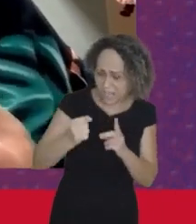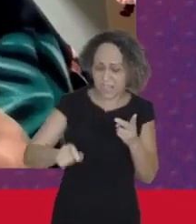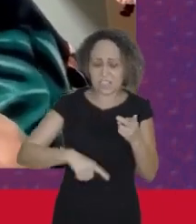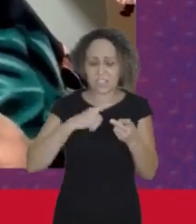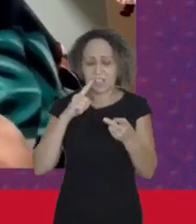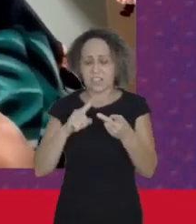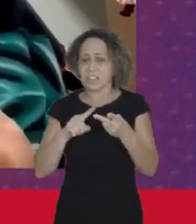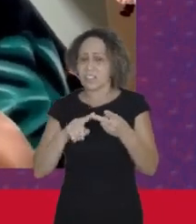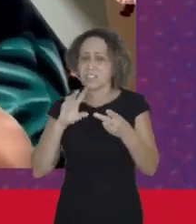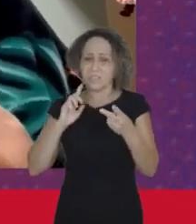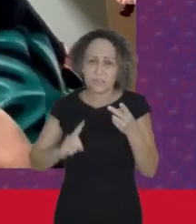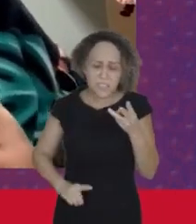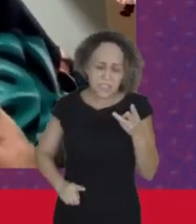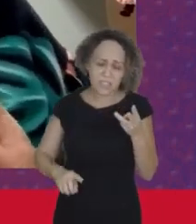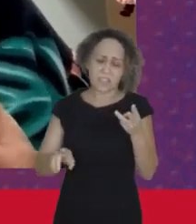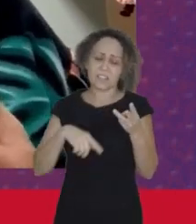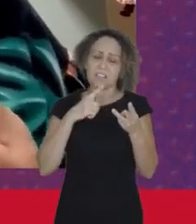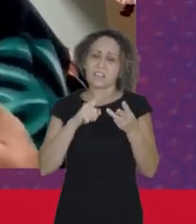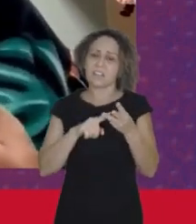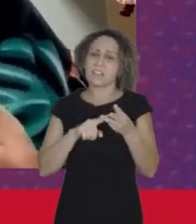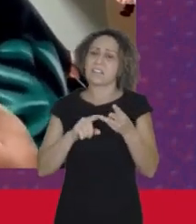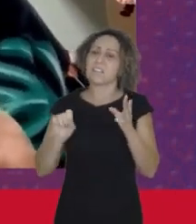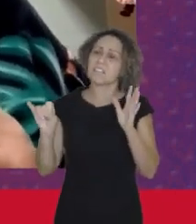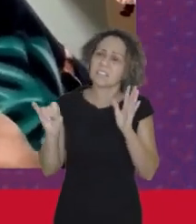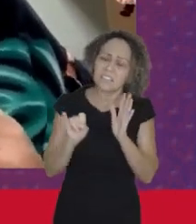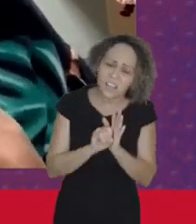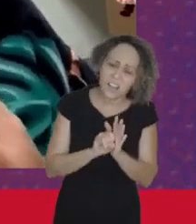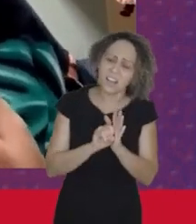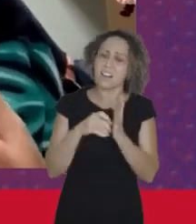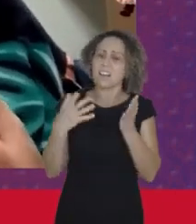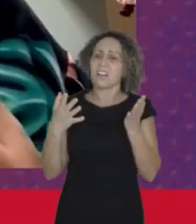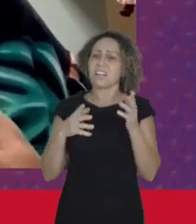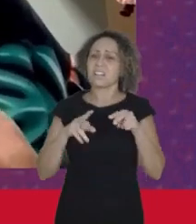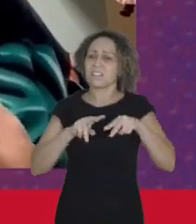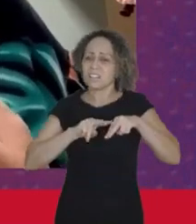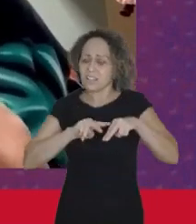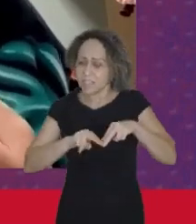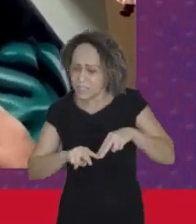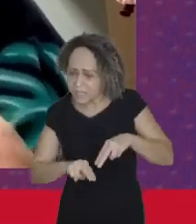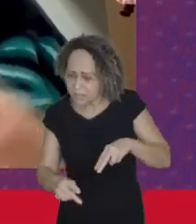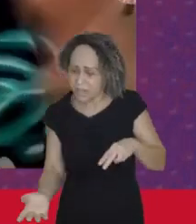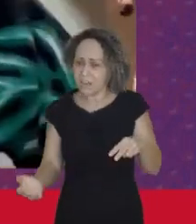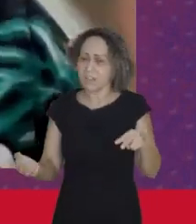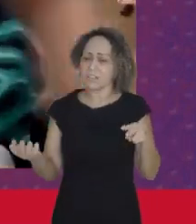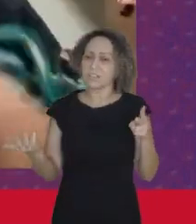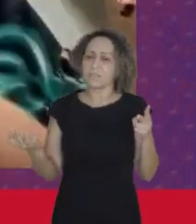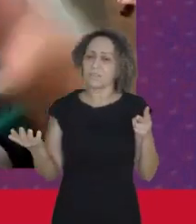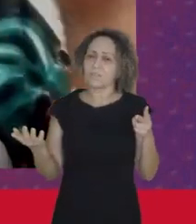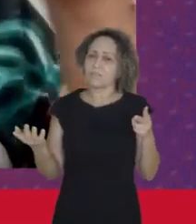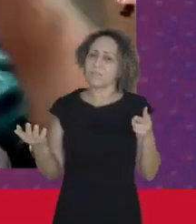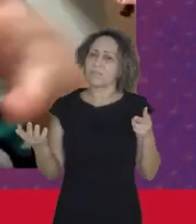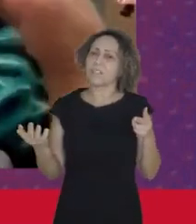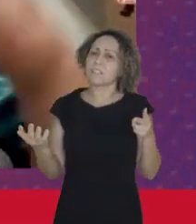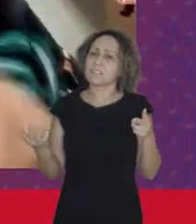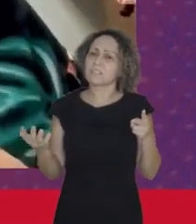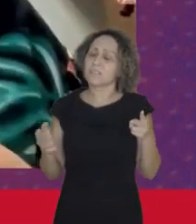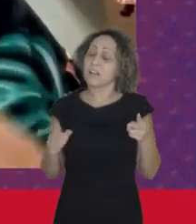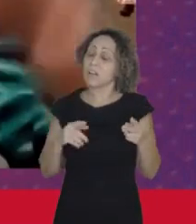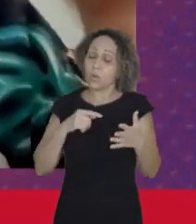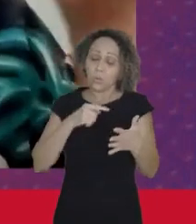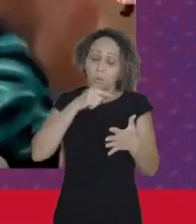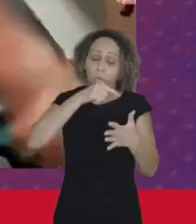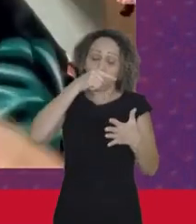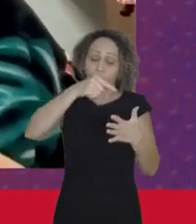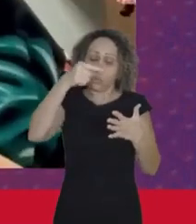geracionais, todos esses, de identidade, orientação sexual, identidade de gênero e orientação sexual, eles estão em